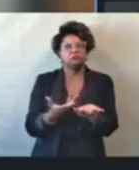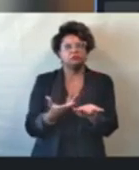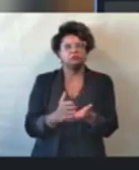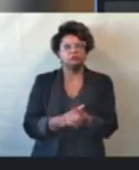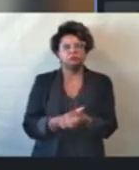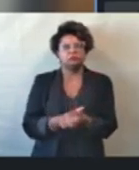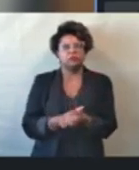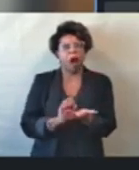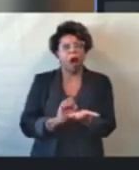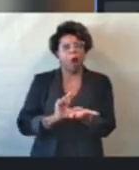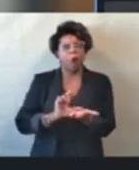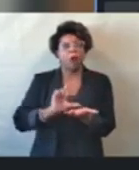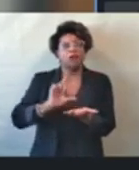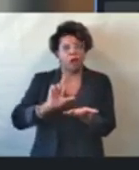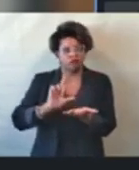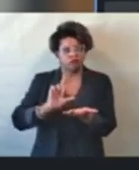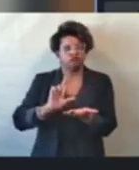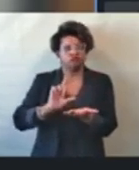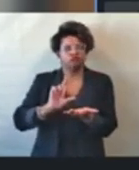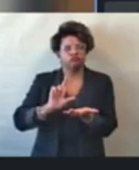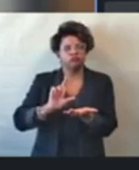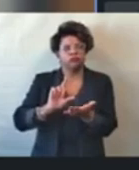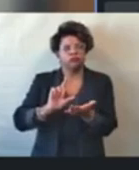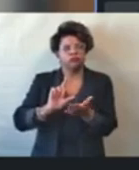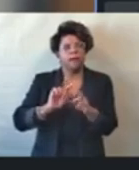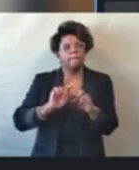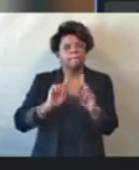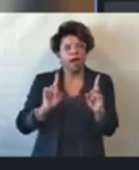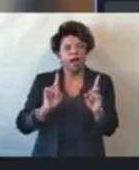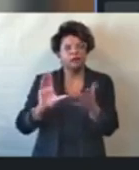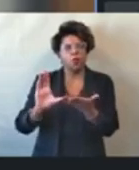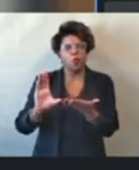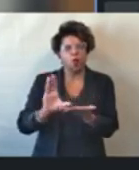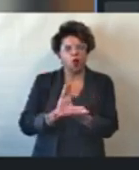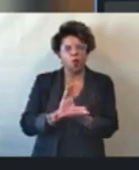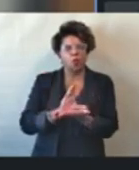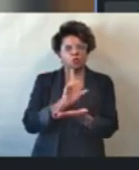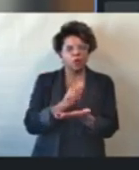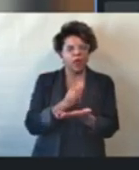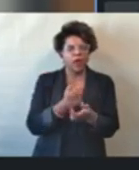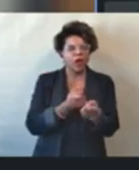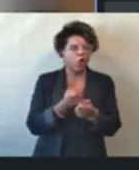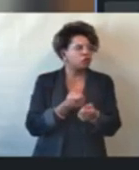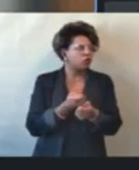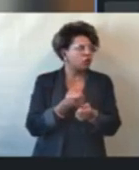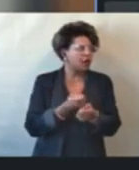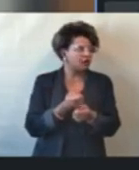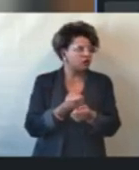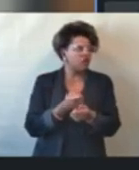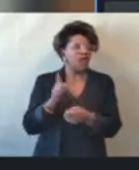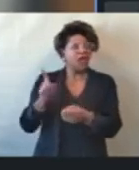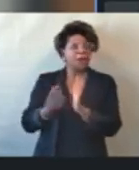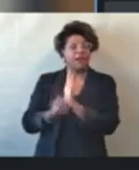está aumentando aos poucos, tá? Mas o recurso ele é controlado pela Fazenda, que cai